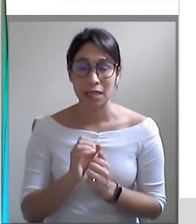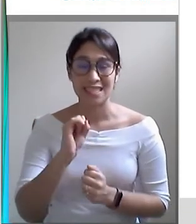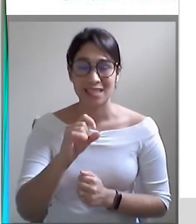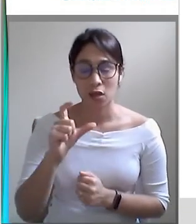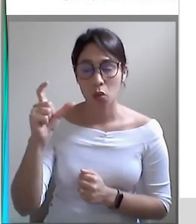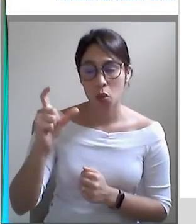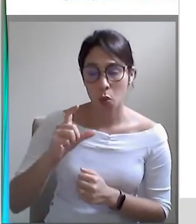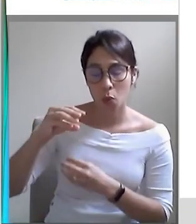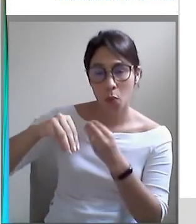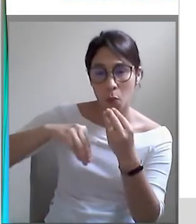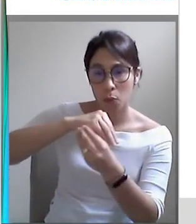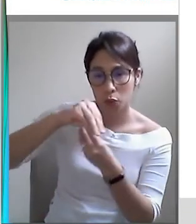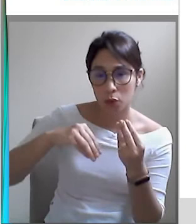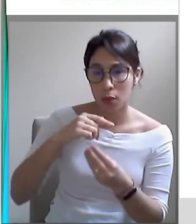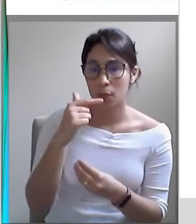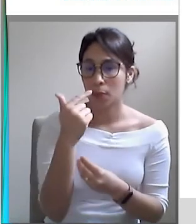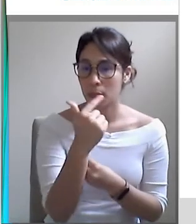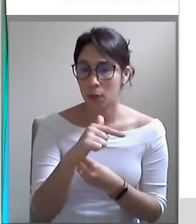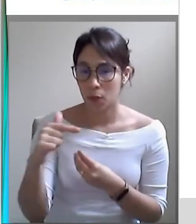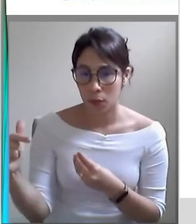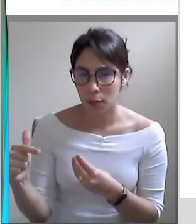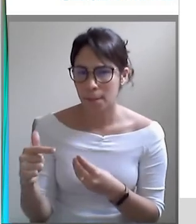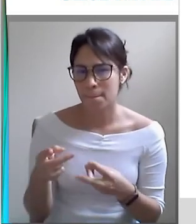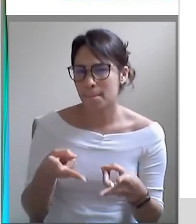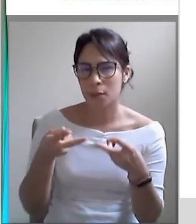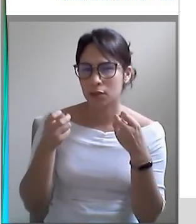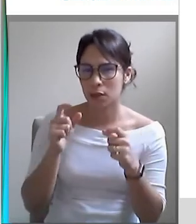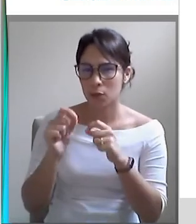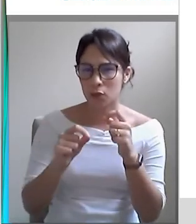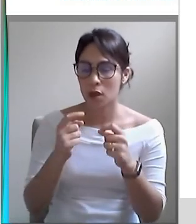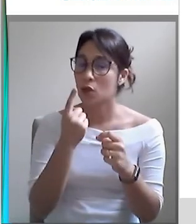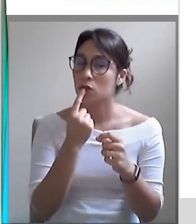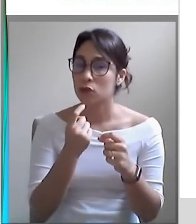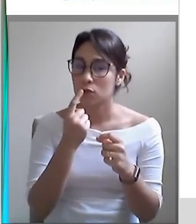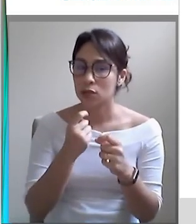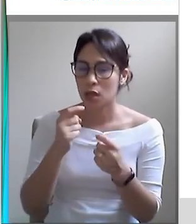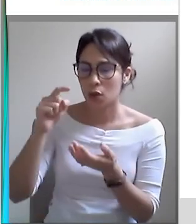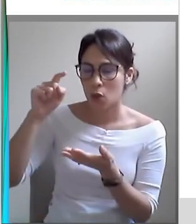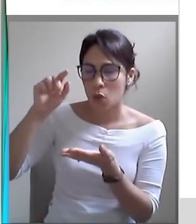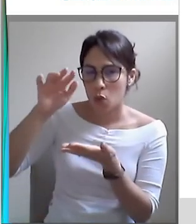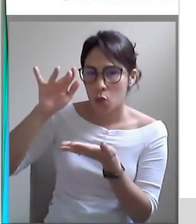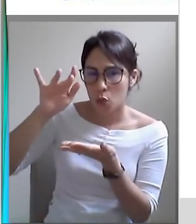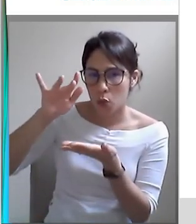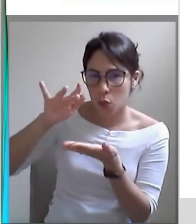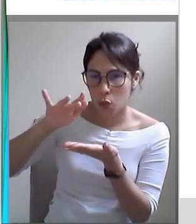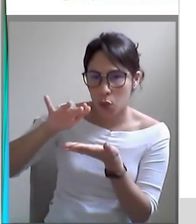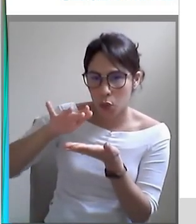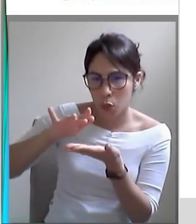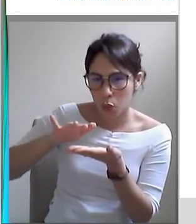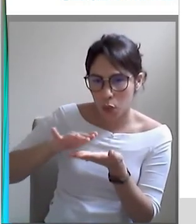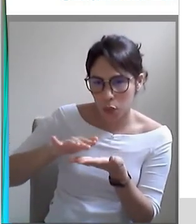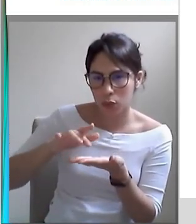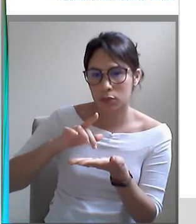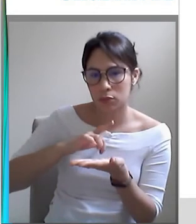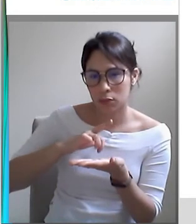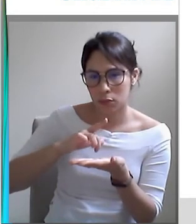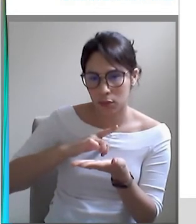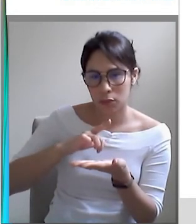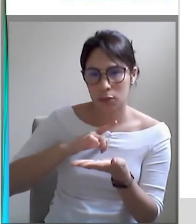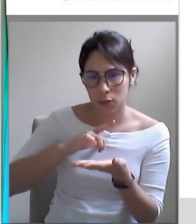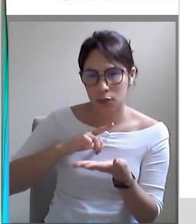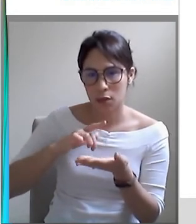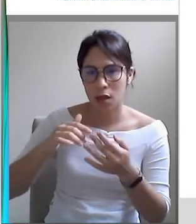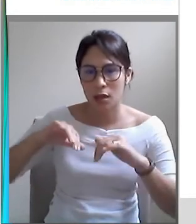Em tubos sem heparina, observaremos que o sangue irá coagular, formando o coágulo que